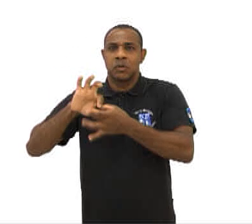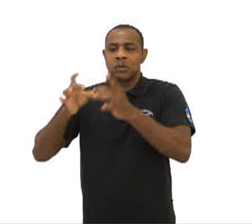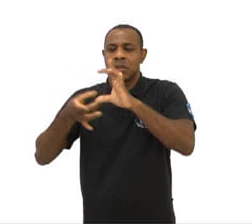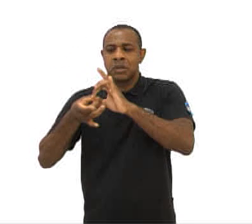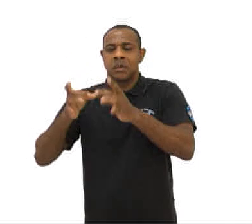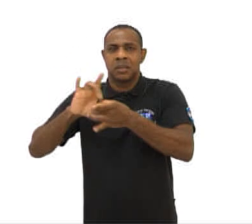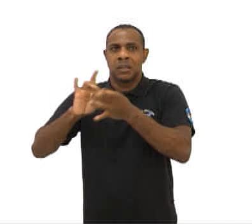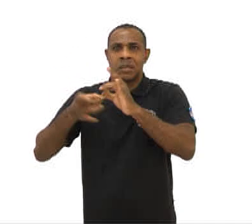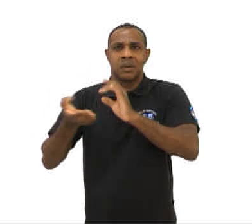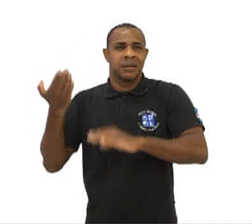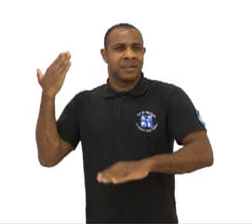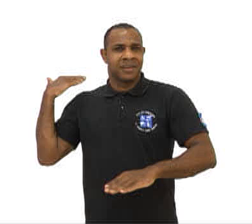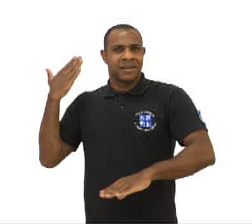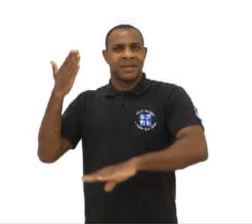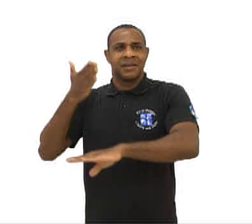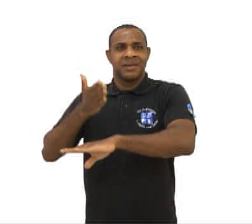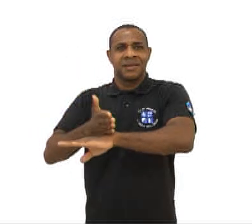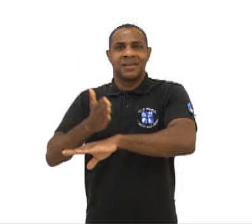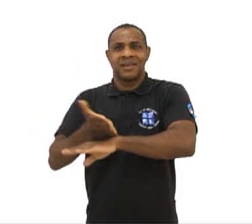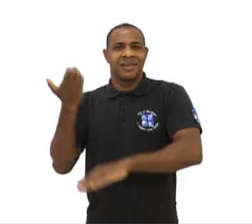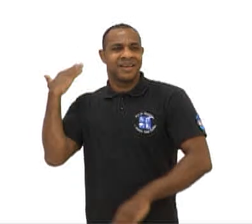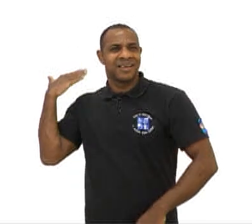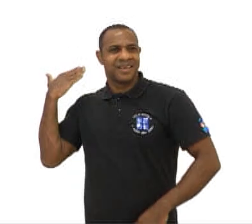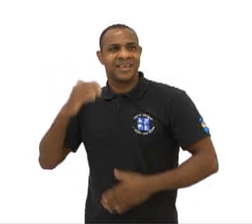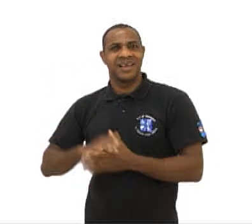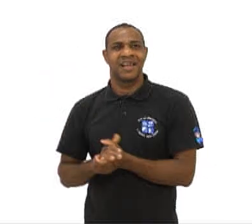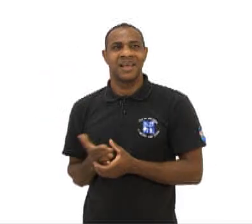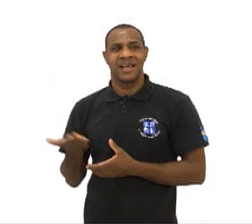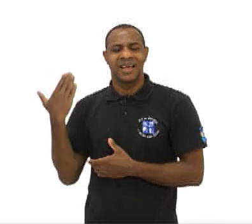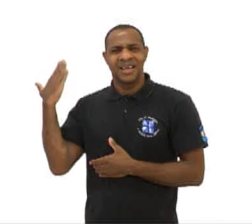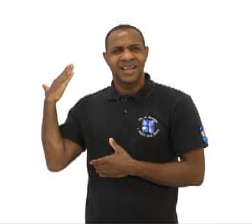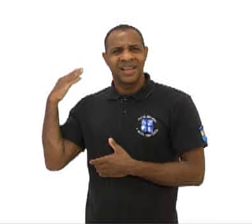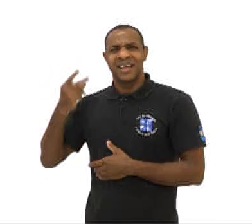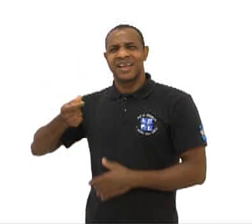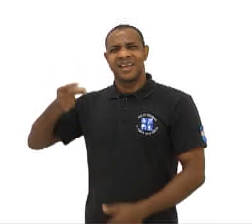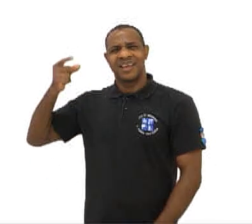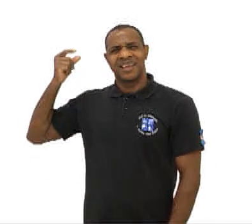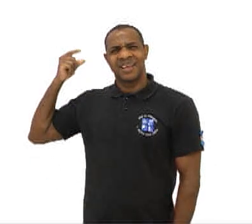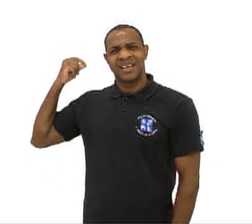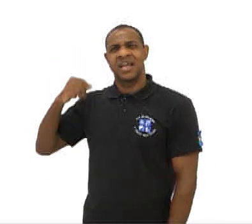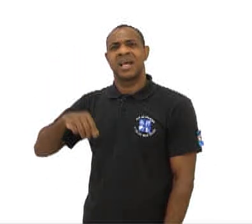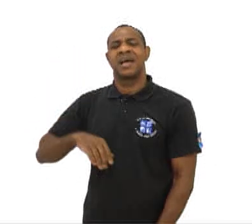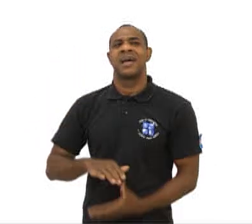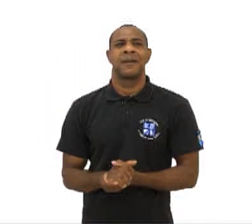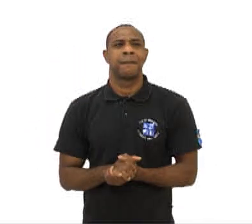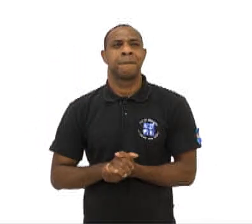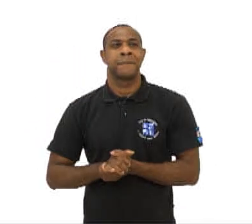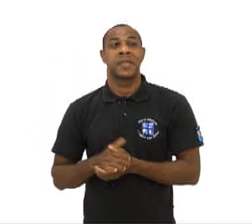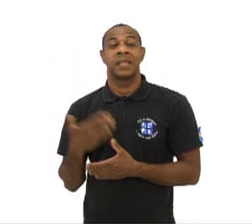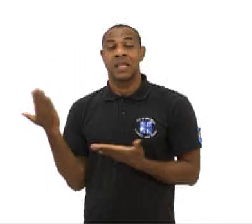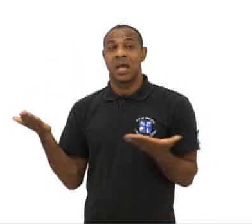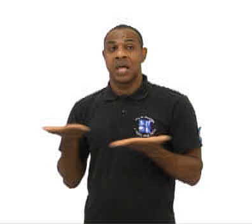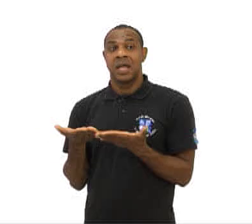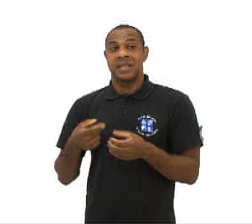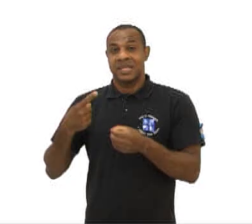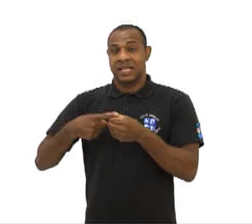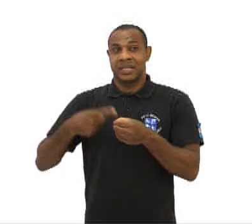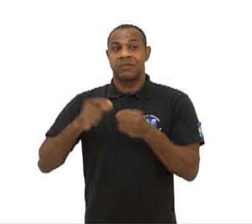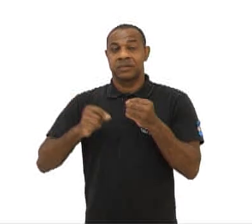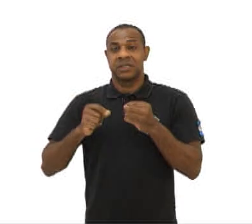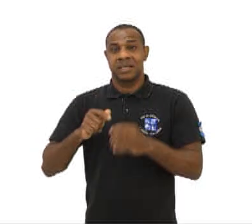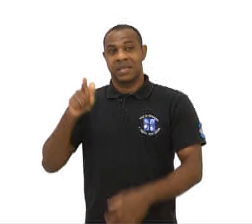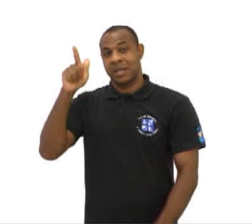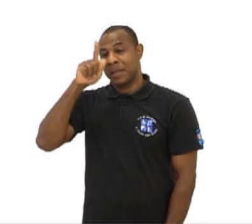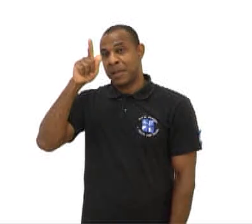Era Moderna, realizada em 1896. Faz tempo, hein? Final do século XIX. Na cidade de